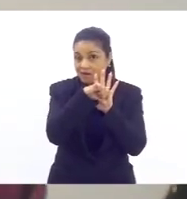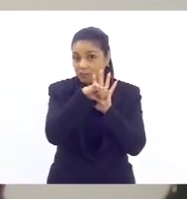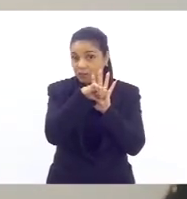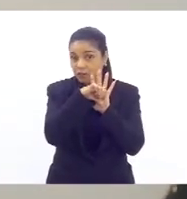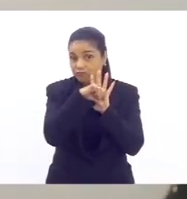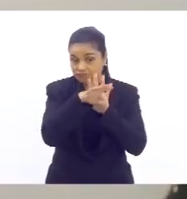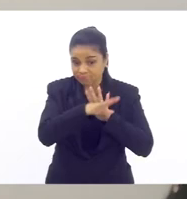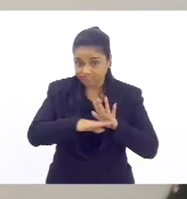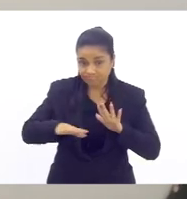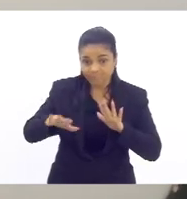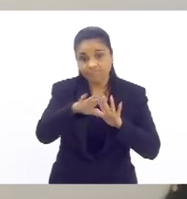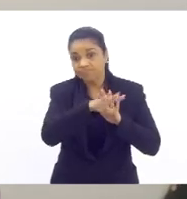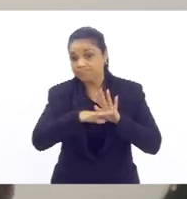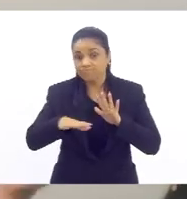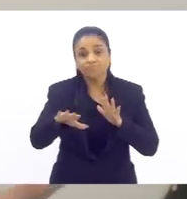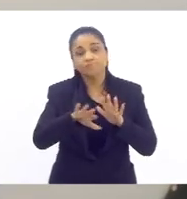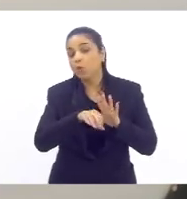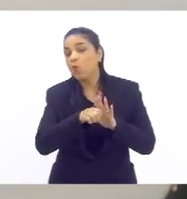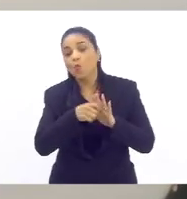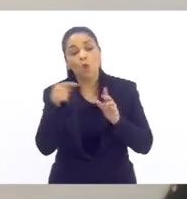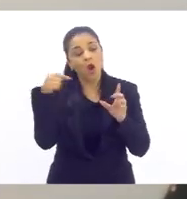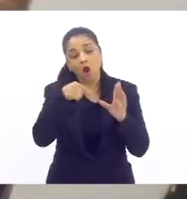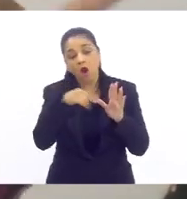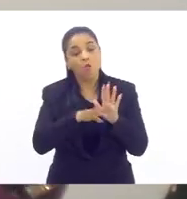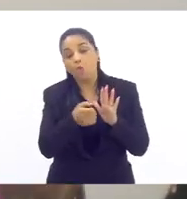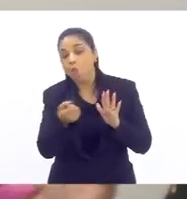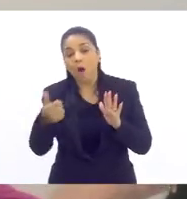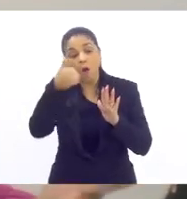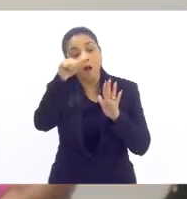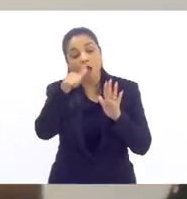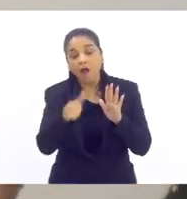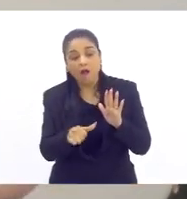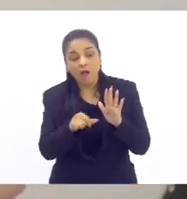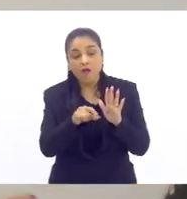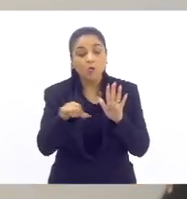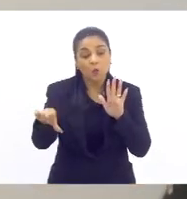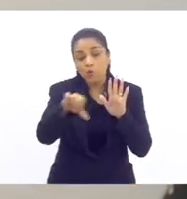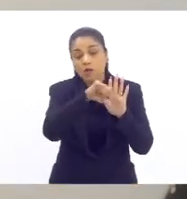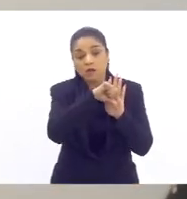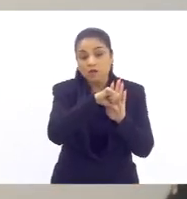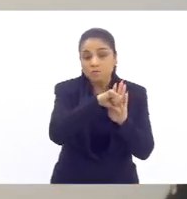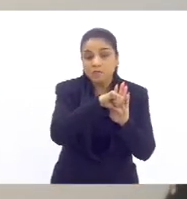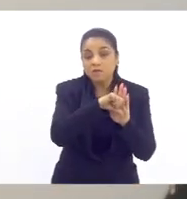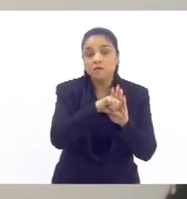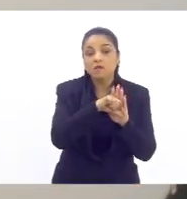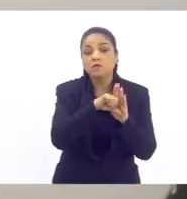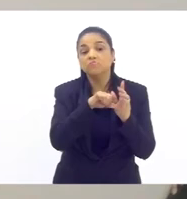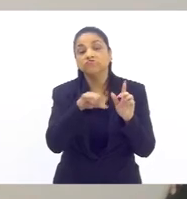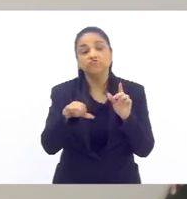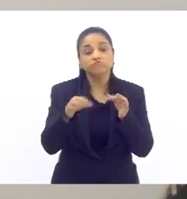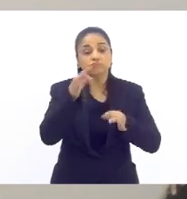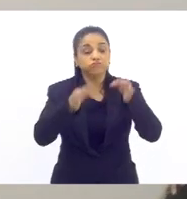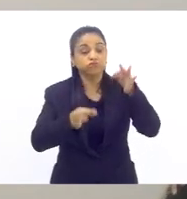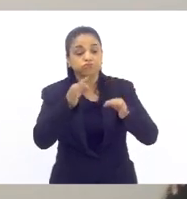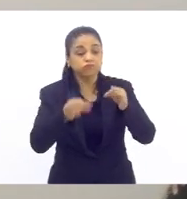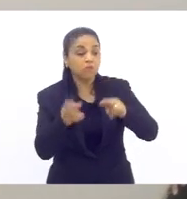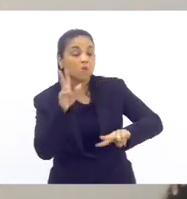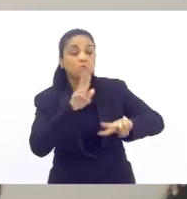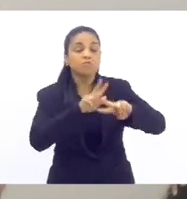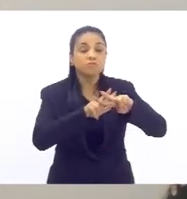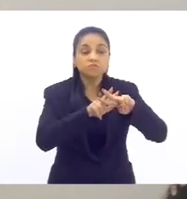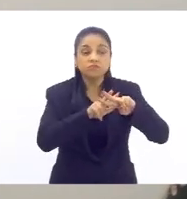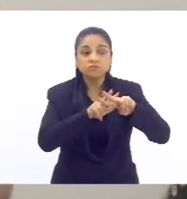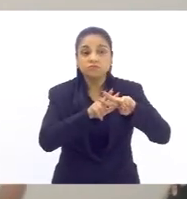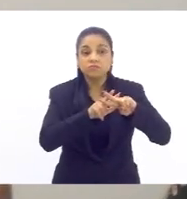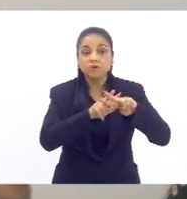tudo isso porque a gente também é monitora Qual é a natureza do crime que está passando pela audiência de Custódia né Nós temos